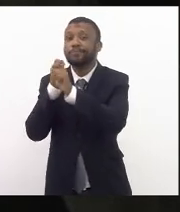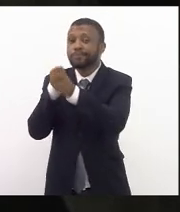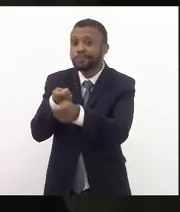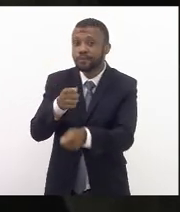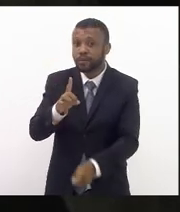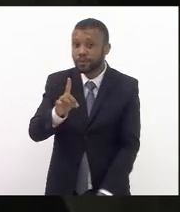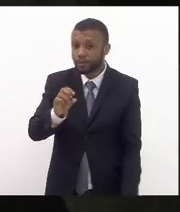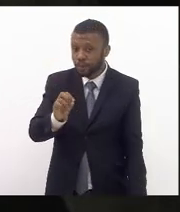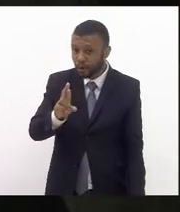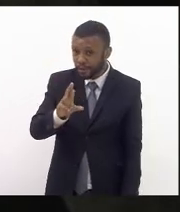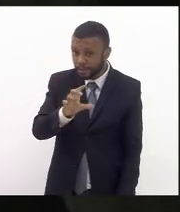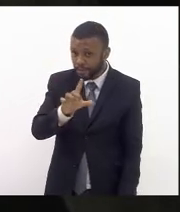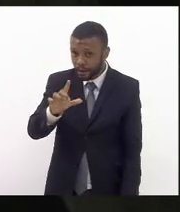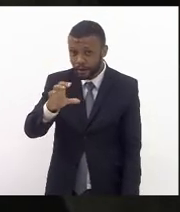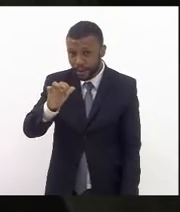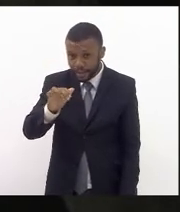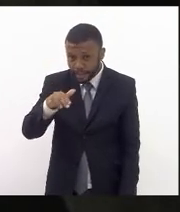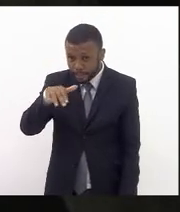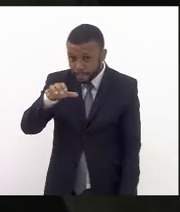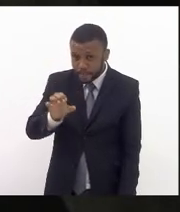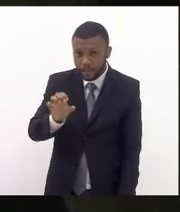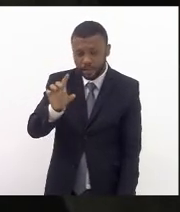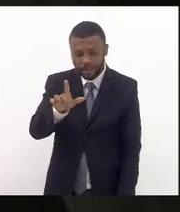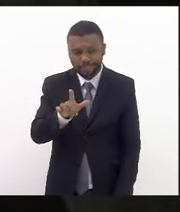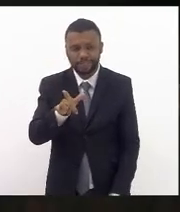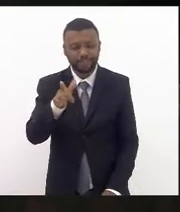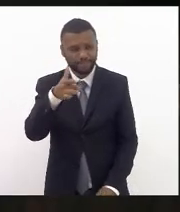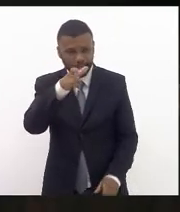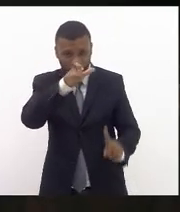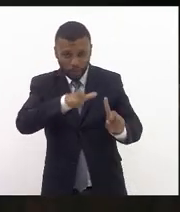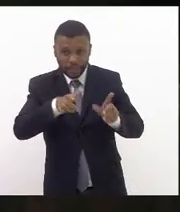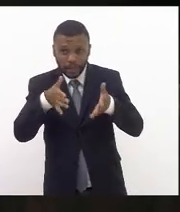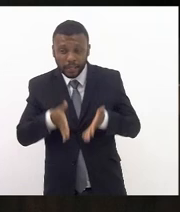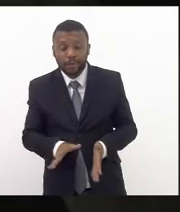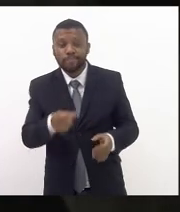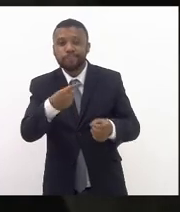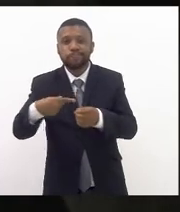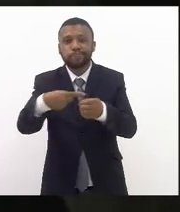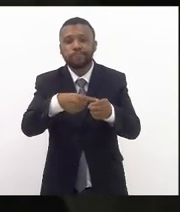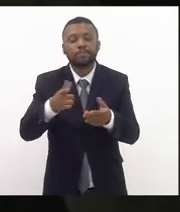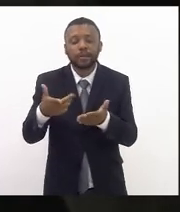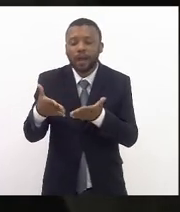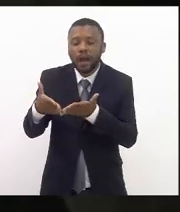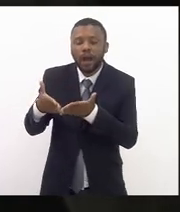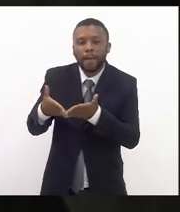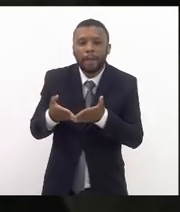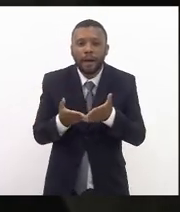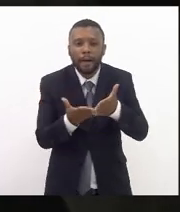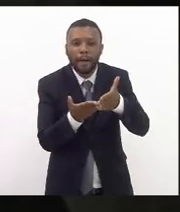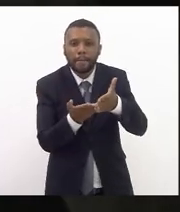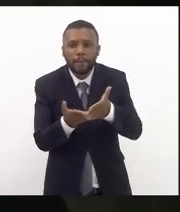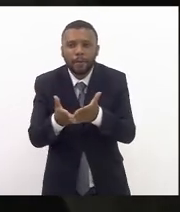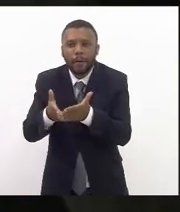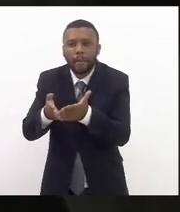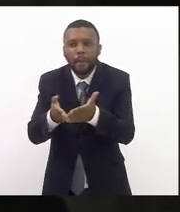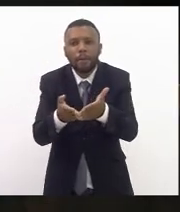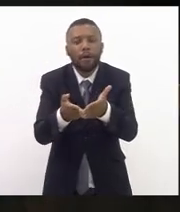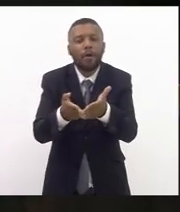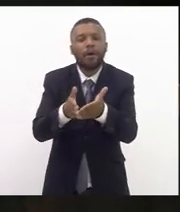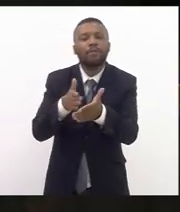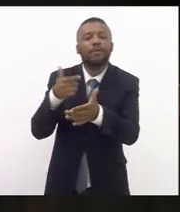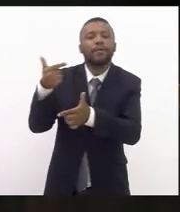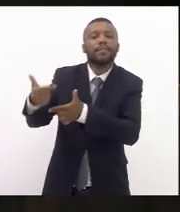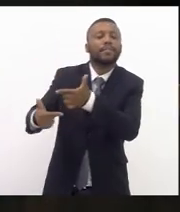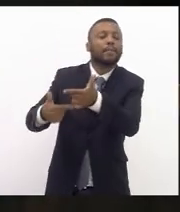Dorival Caymmi, seu conterrâneo, não é mesmo? Minha jangada vai sair para o mar, vou trabalhar, meu